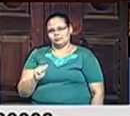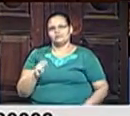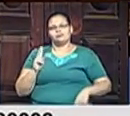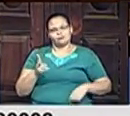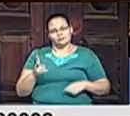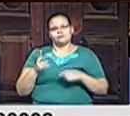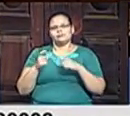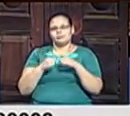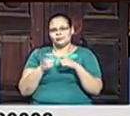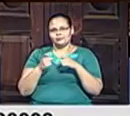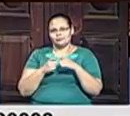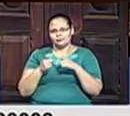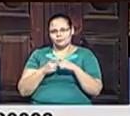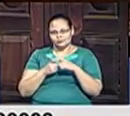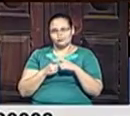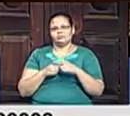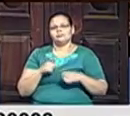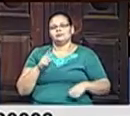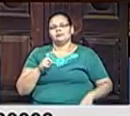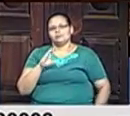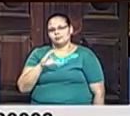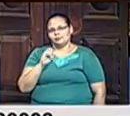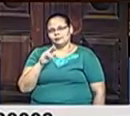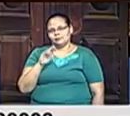Carlos Eduardo Souza Pinto,